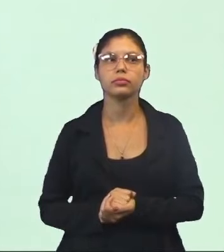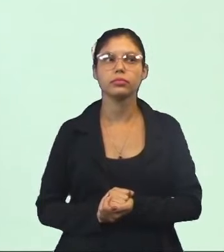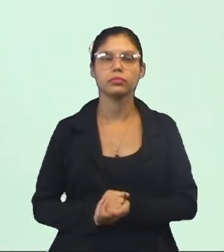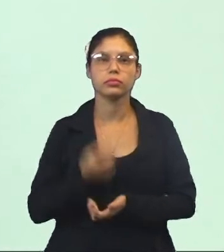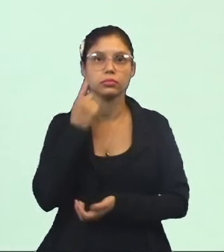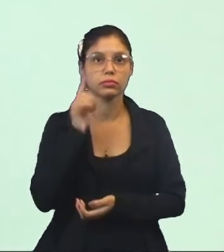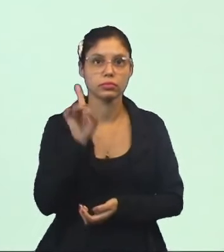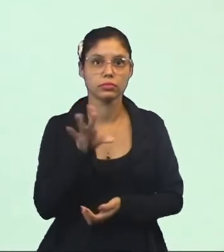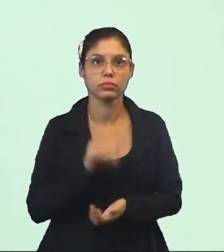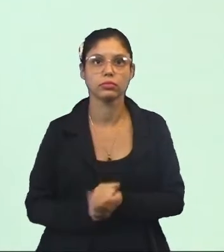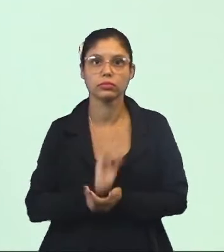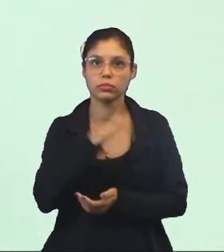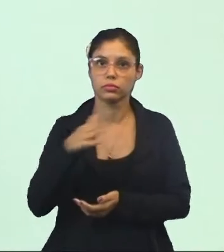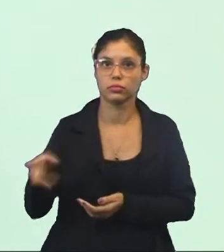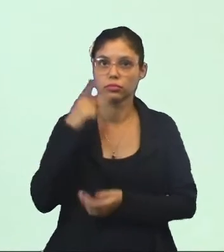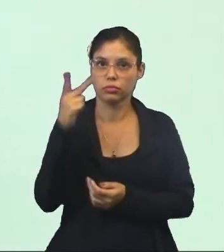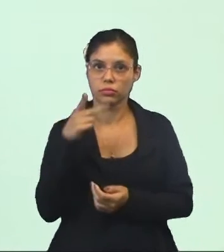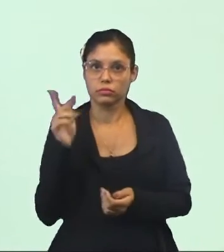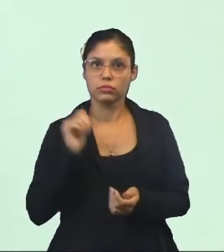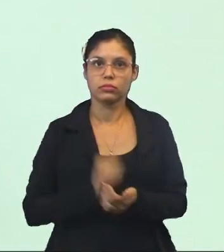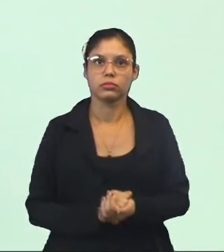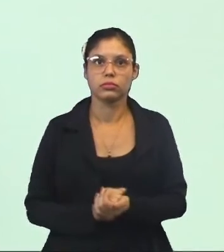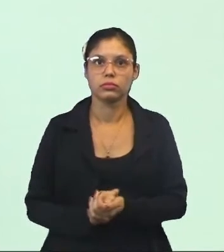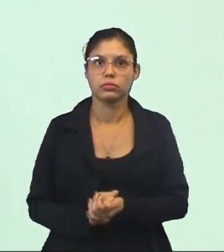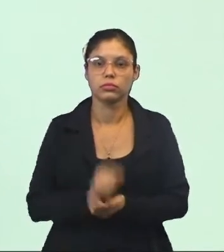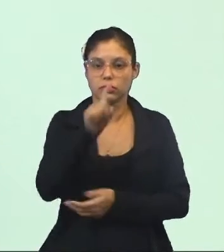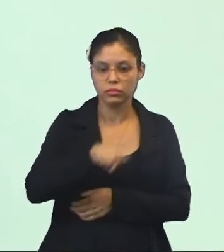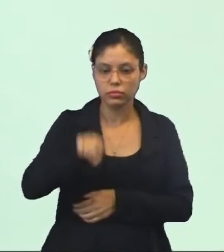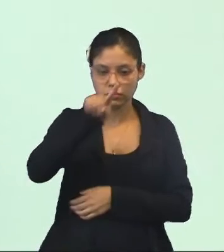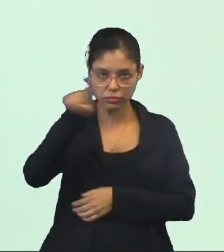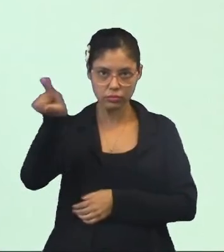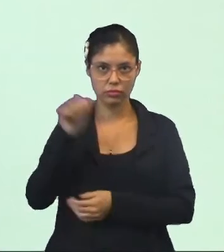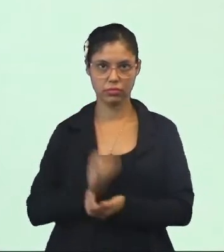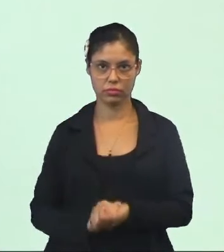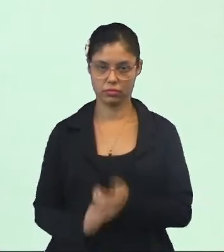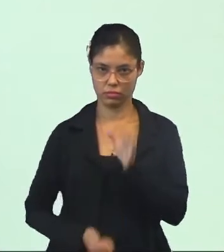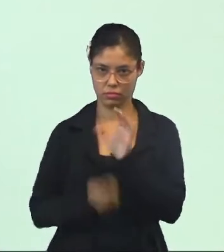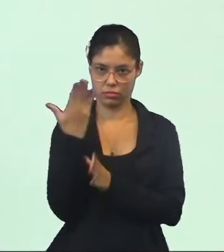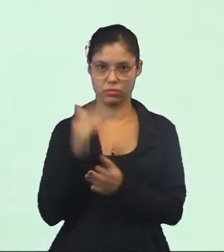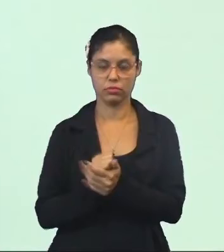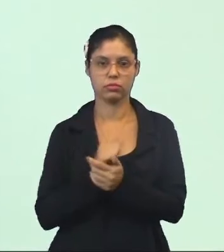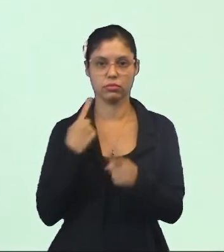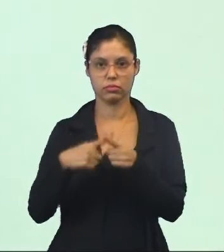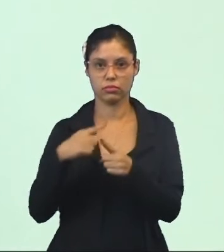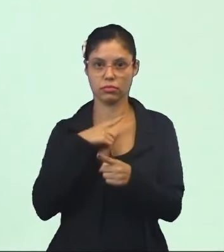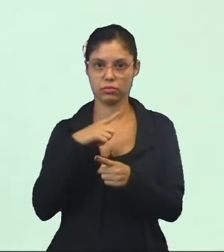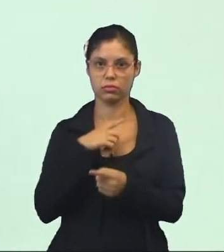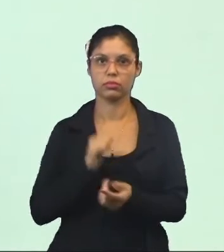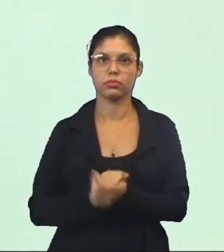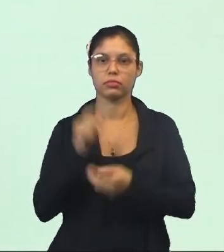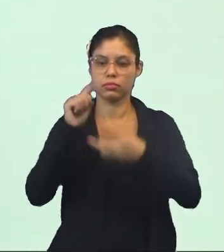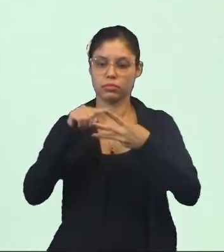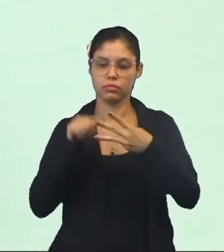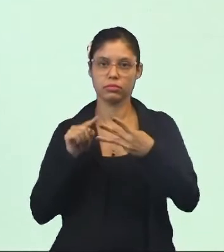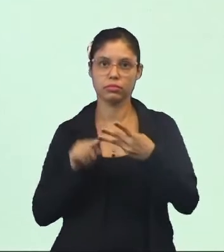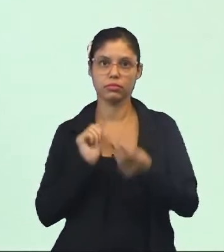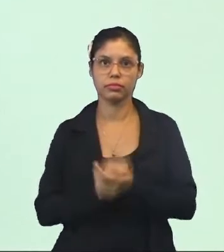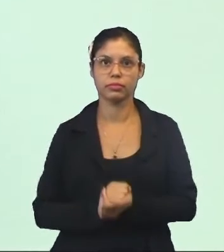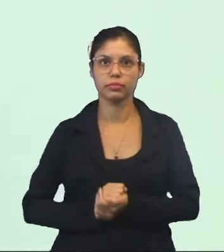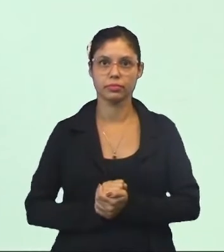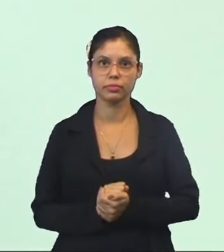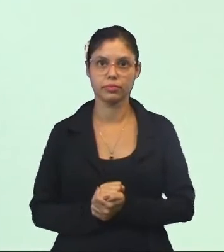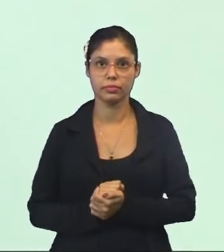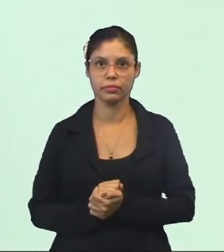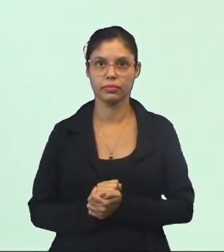Então, olha só, quando ele fala as suas raízes existirem, é porque nós temos três tipos de raízes,